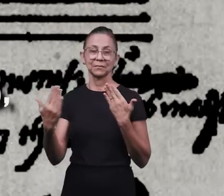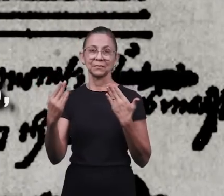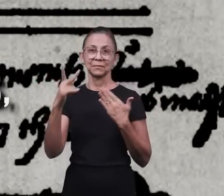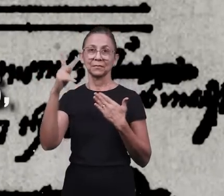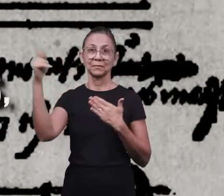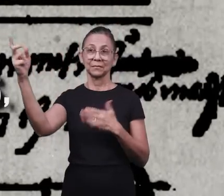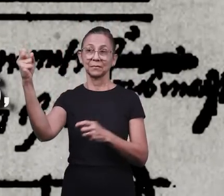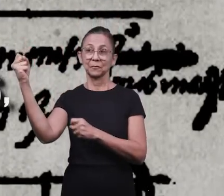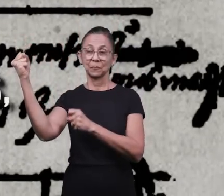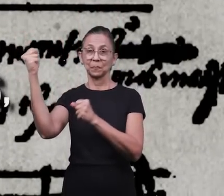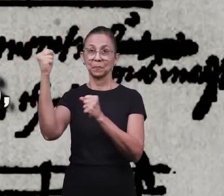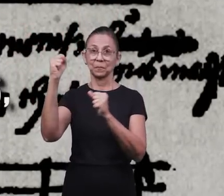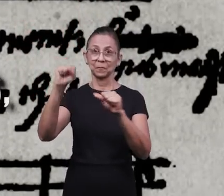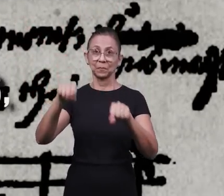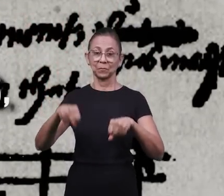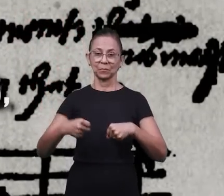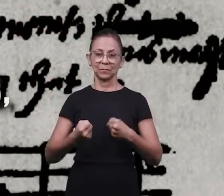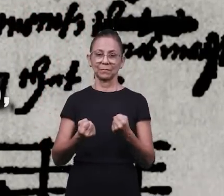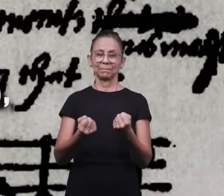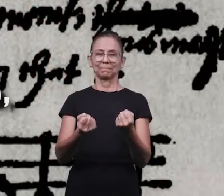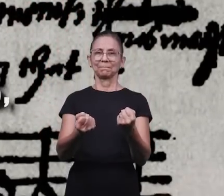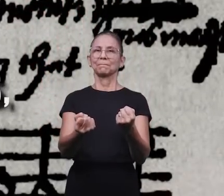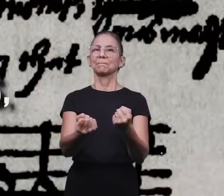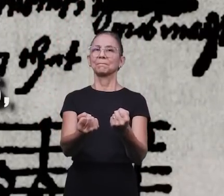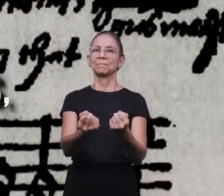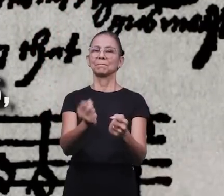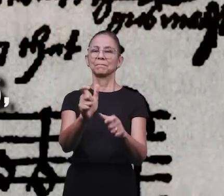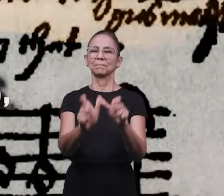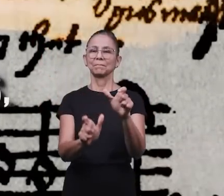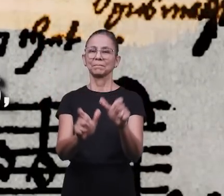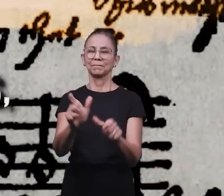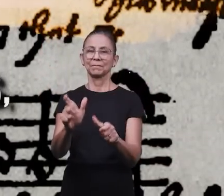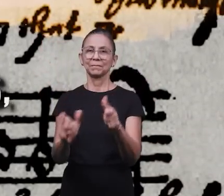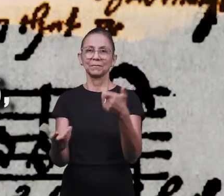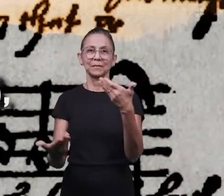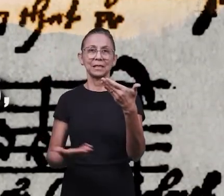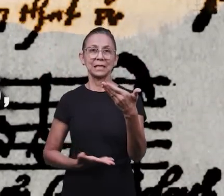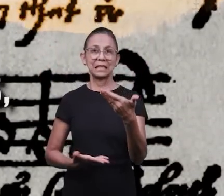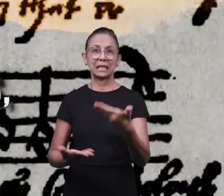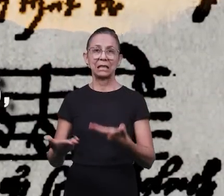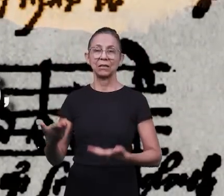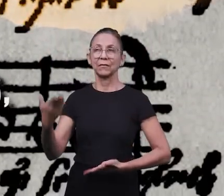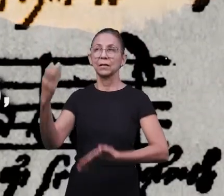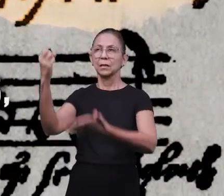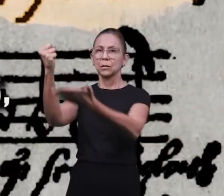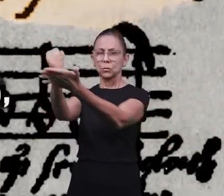com seu poder defende os seus,